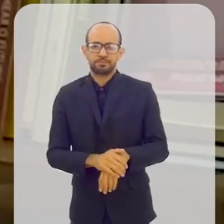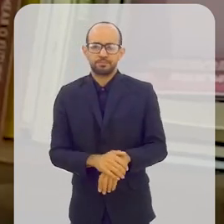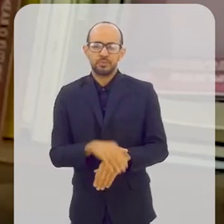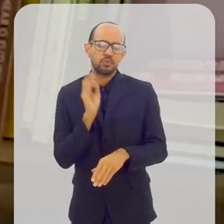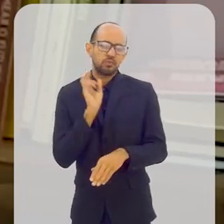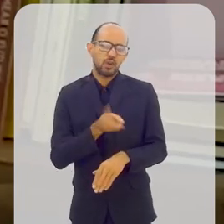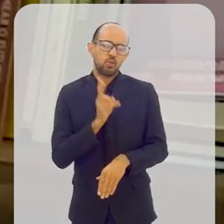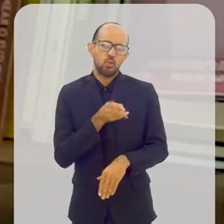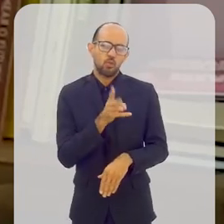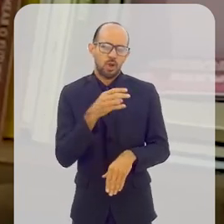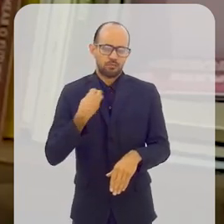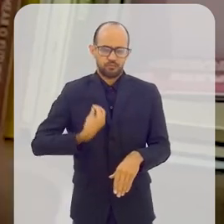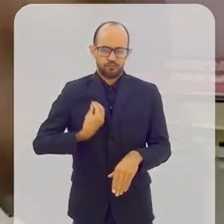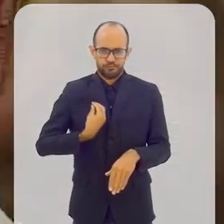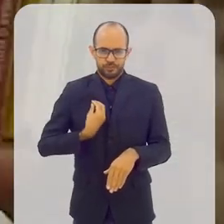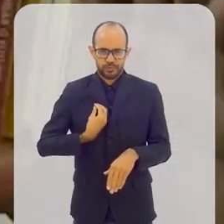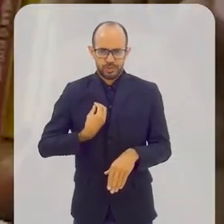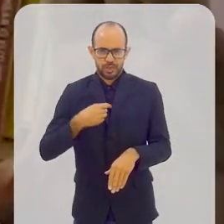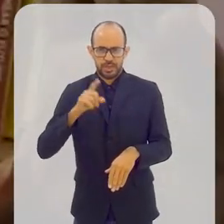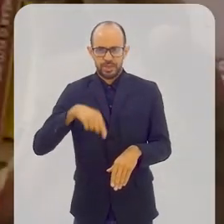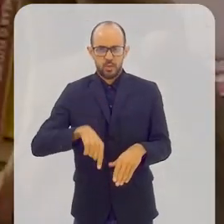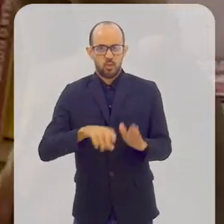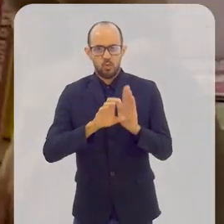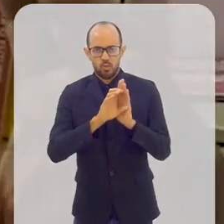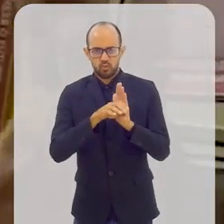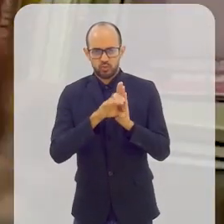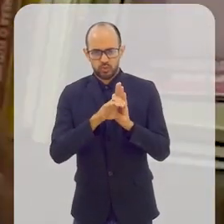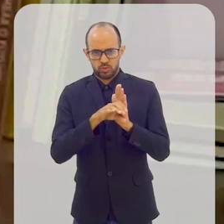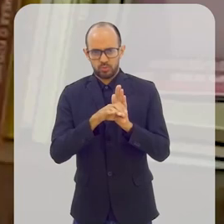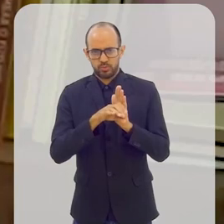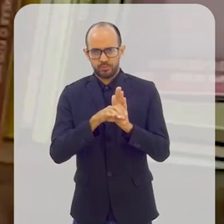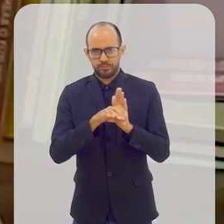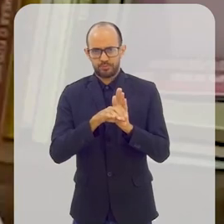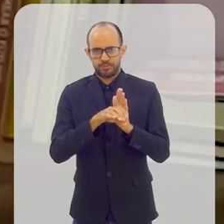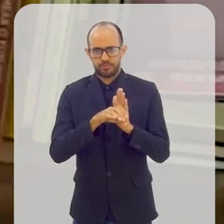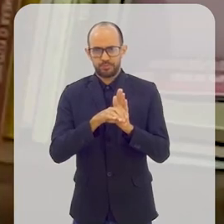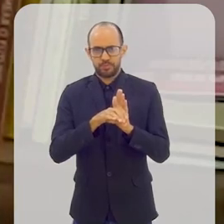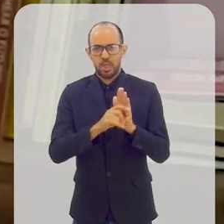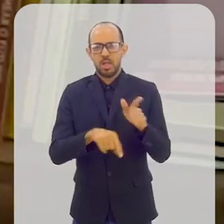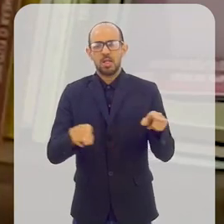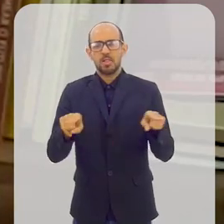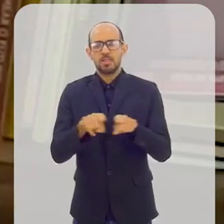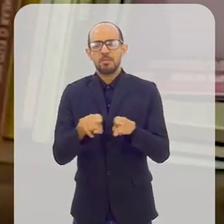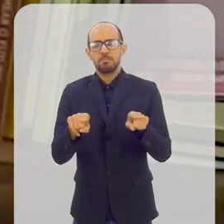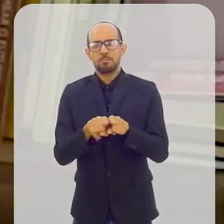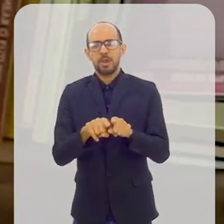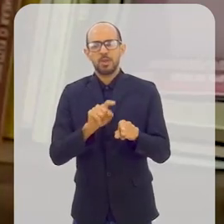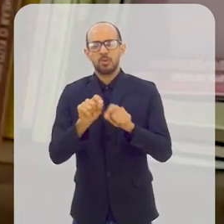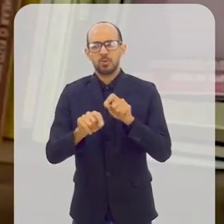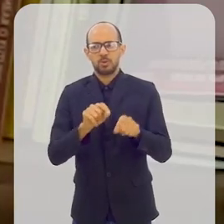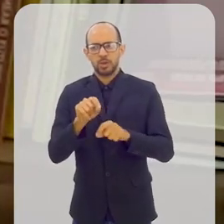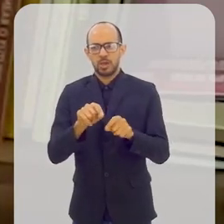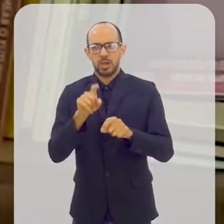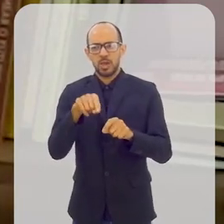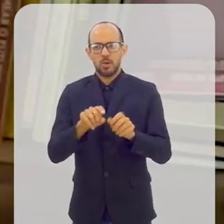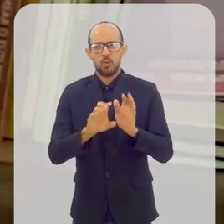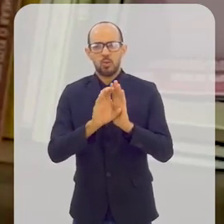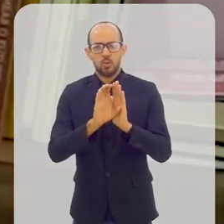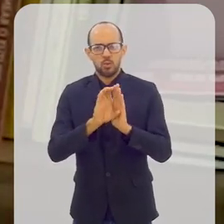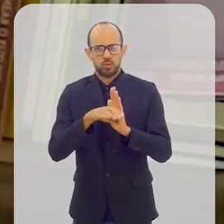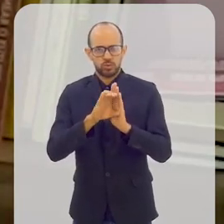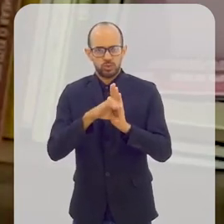planeta. Essa é a definição, né? Também pode ser uma definição da indústria